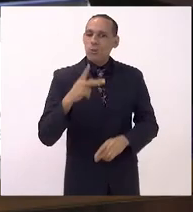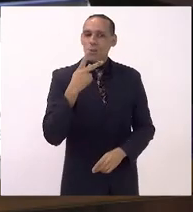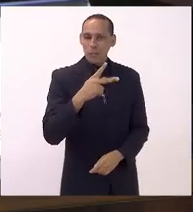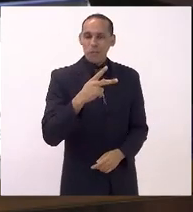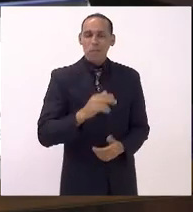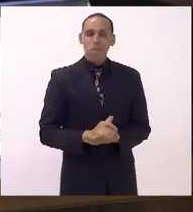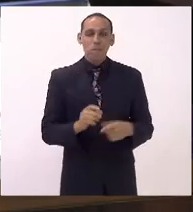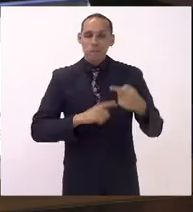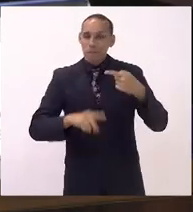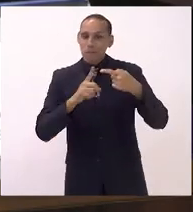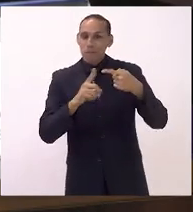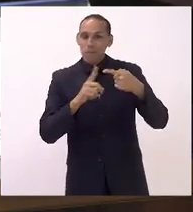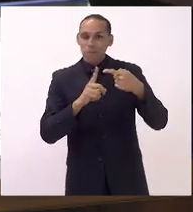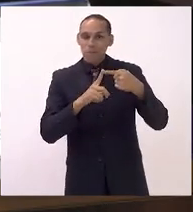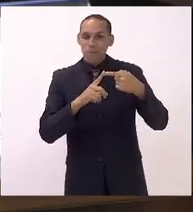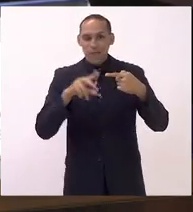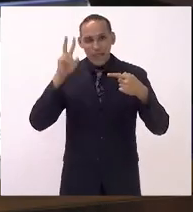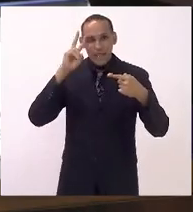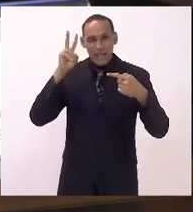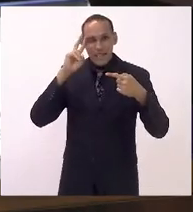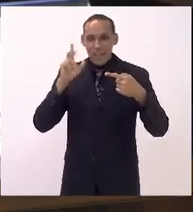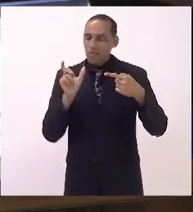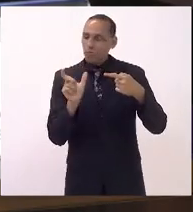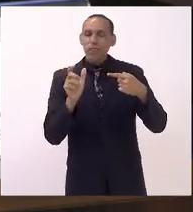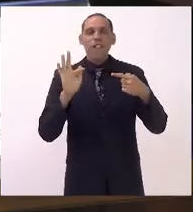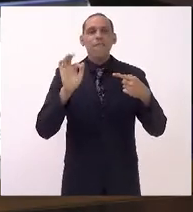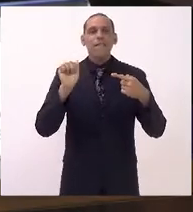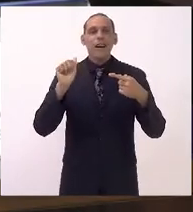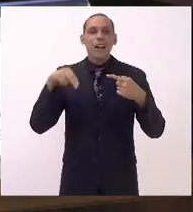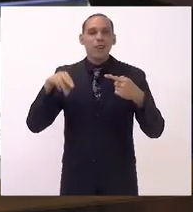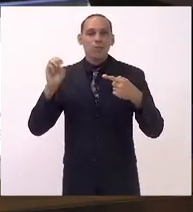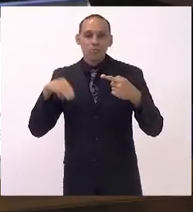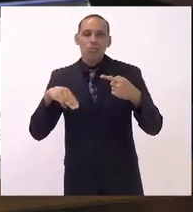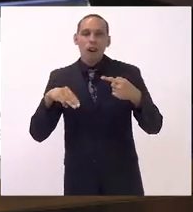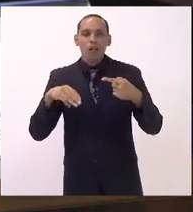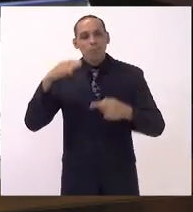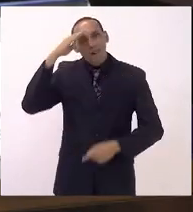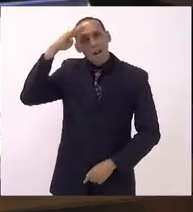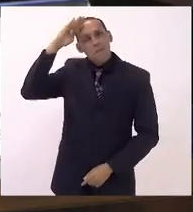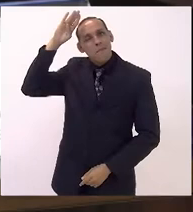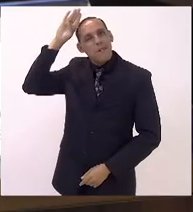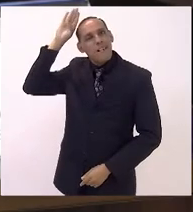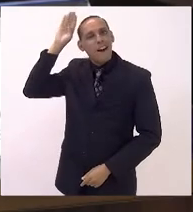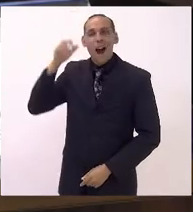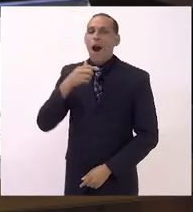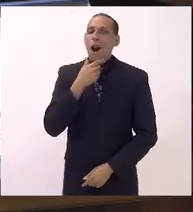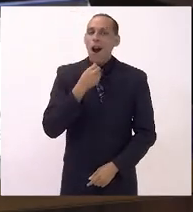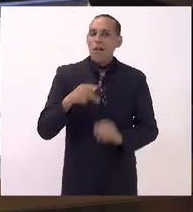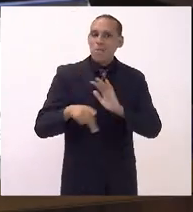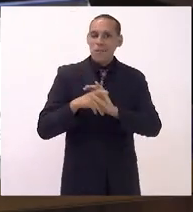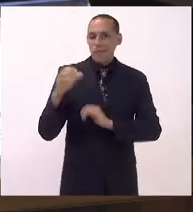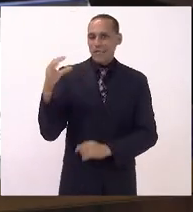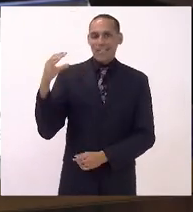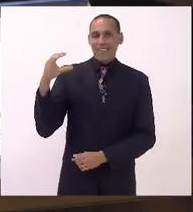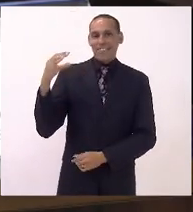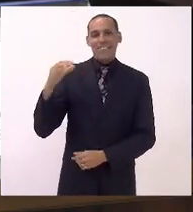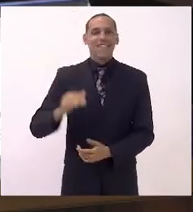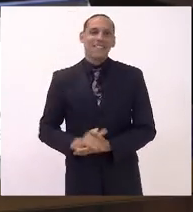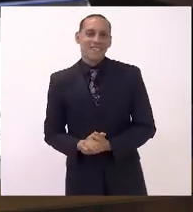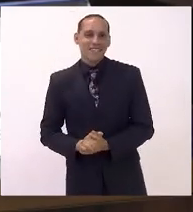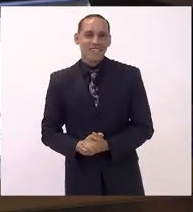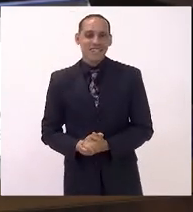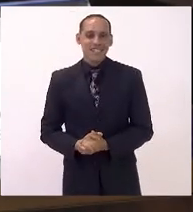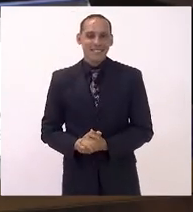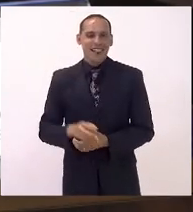primeira, o primeiro recorte que eu vejo é um Fanon acadêmico, que está ali, do homem da ciência, que tem um pé na